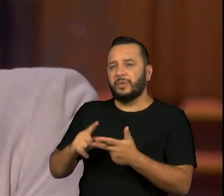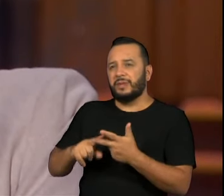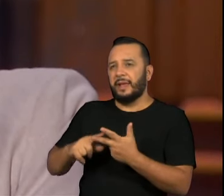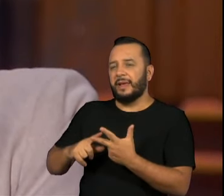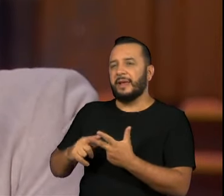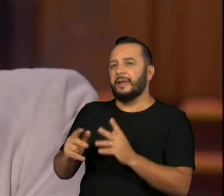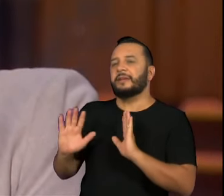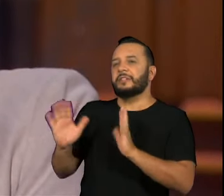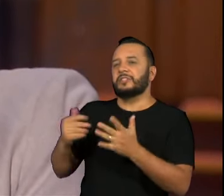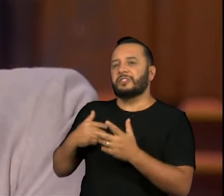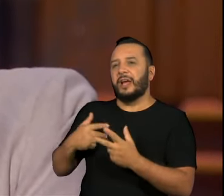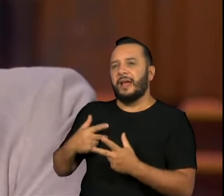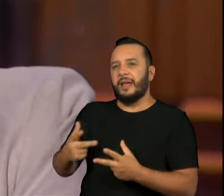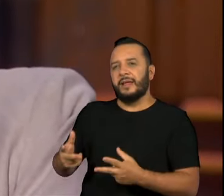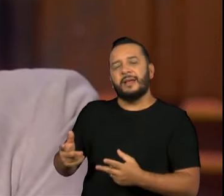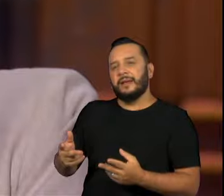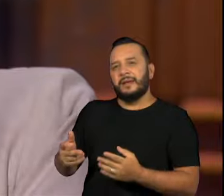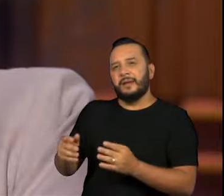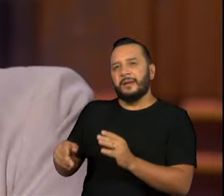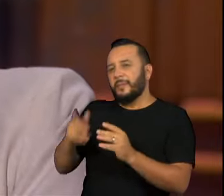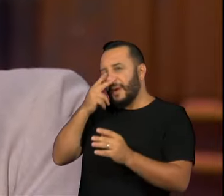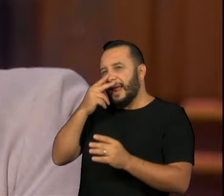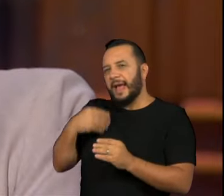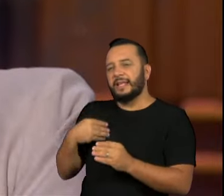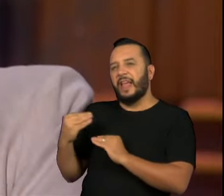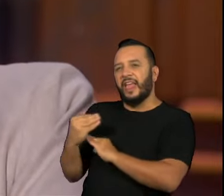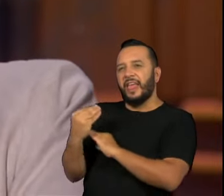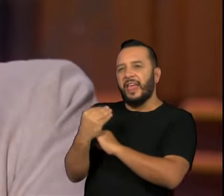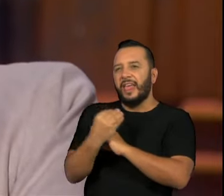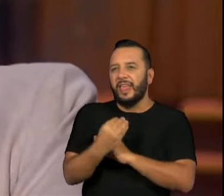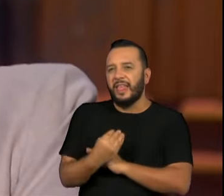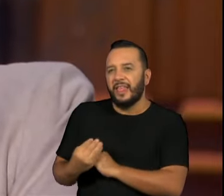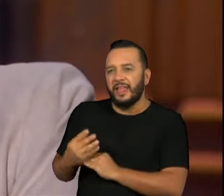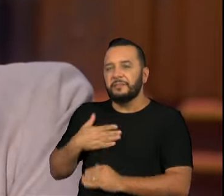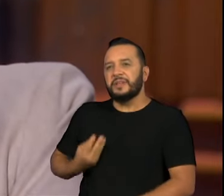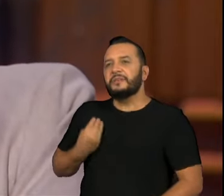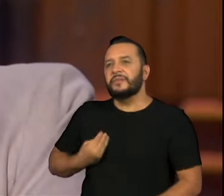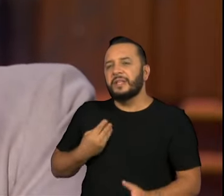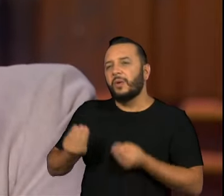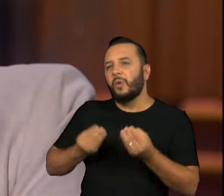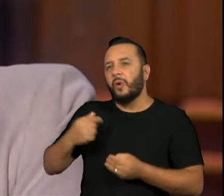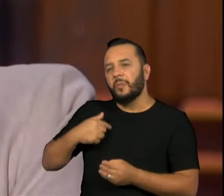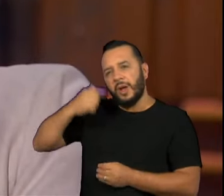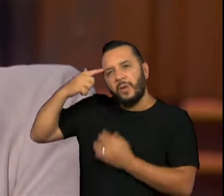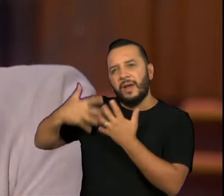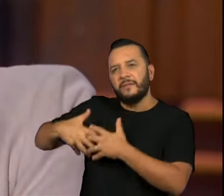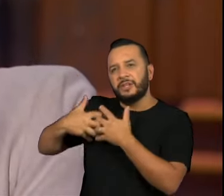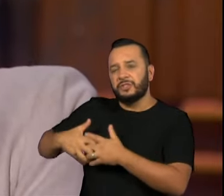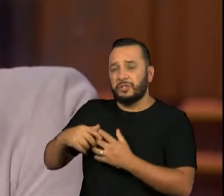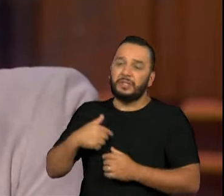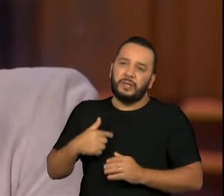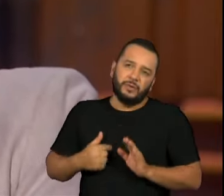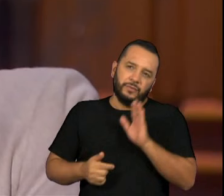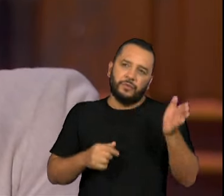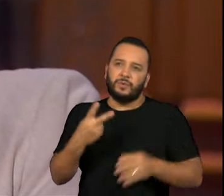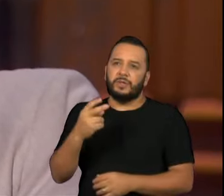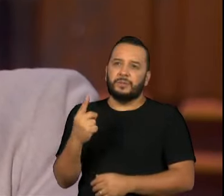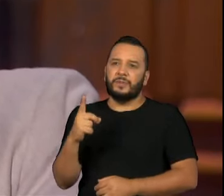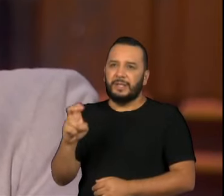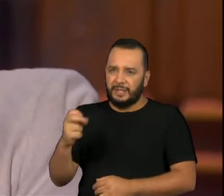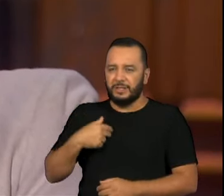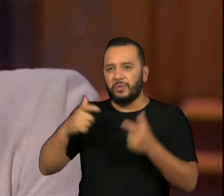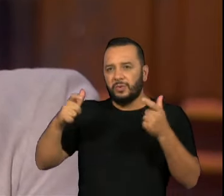que eu tive na minha vida como é que eu consigo refletir criticamente sobre isso aí eu vou dar um exemplo de 2015 eu tava em Belém que fazer uma fala